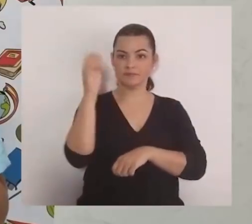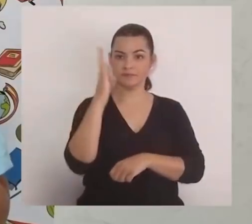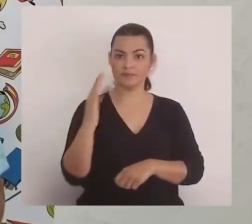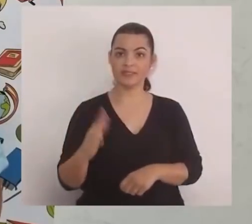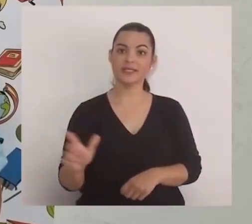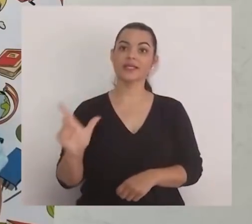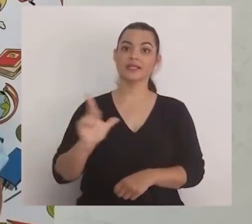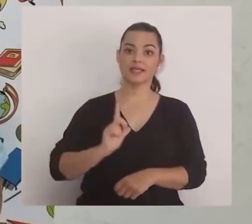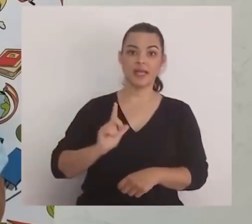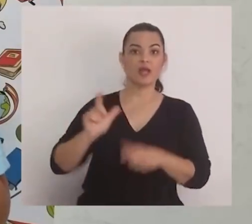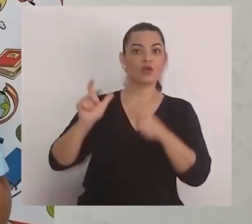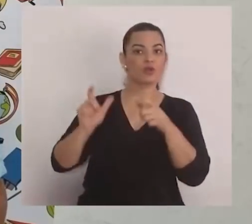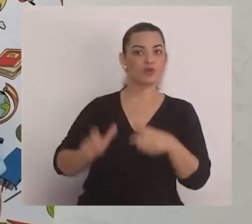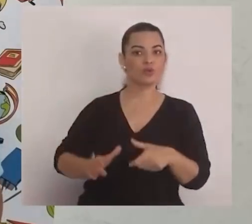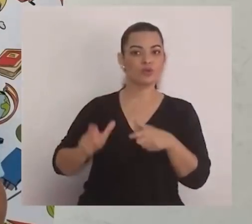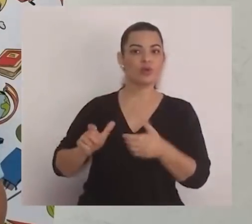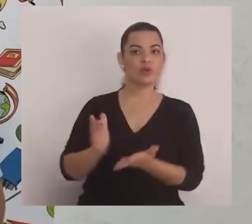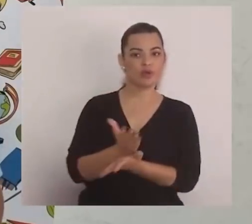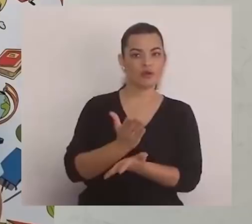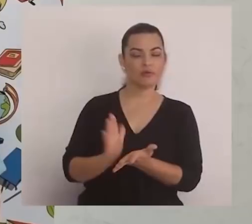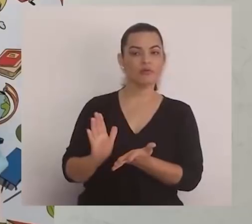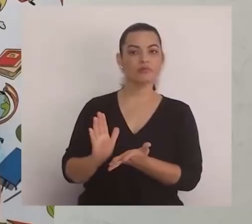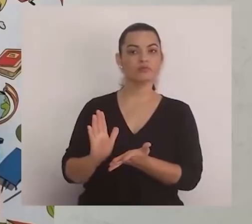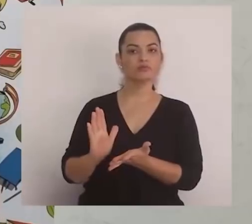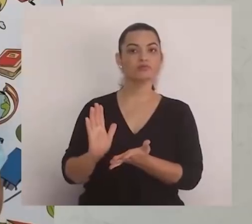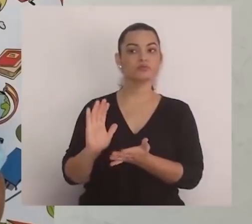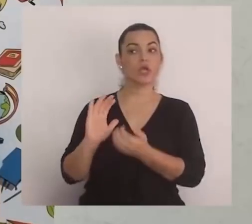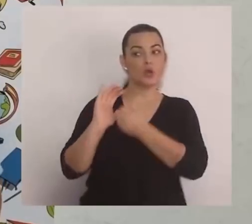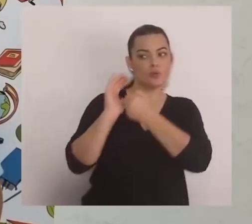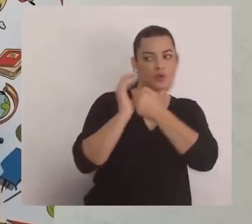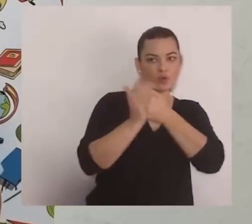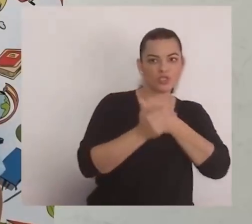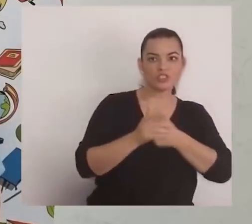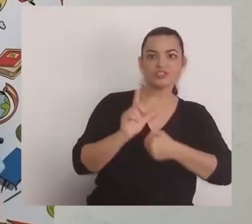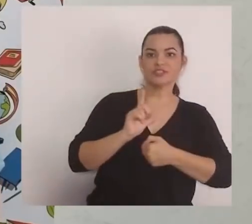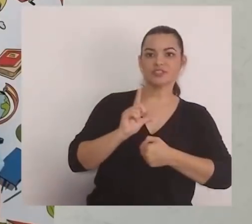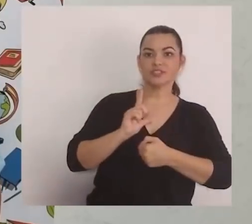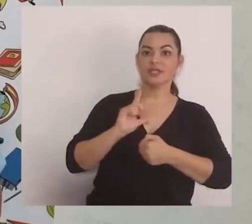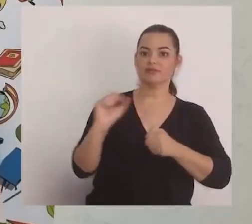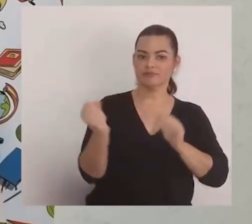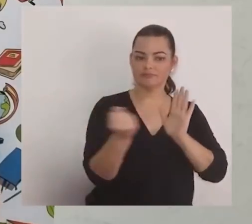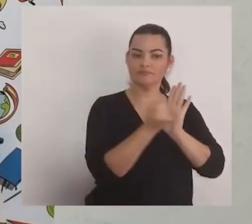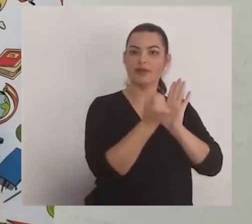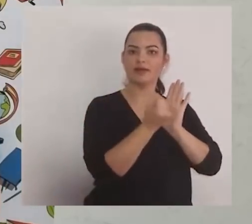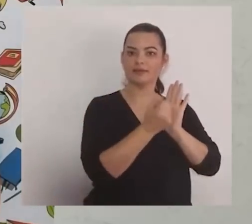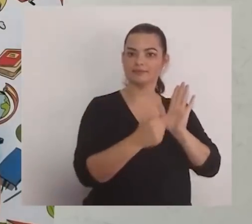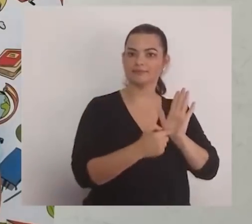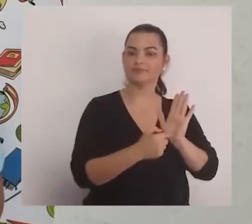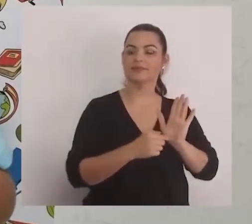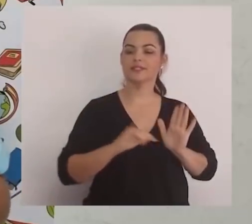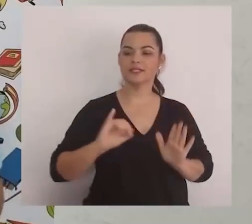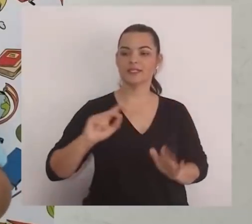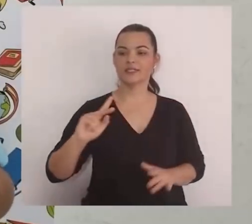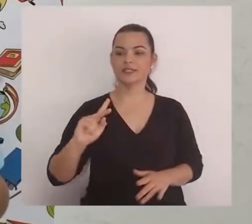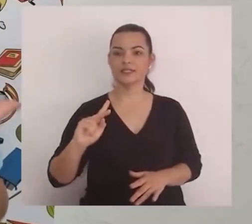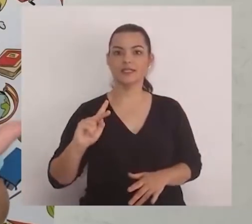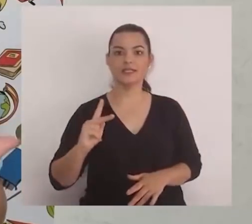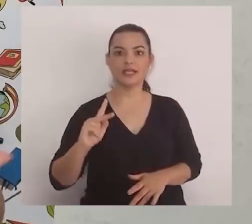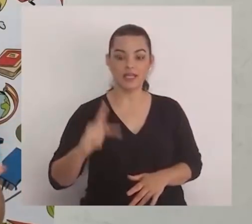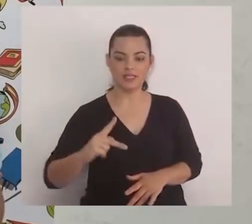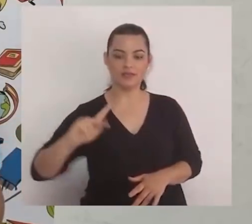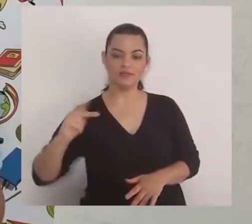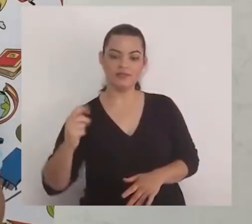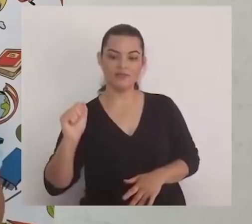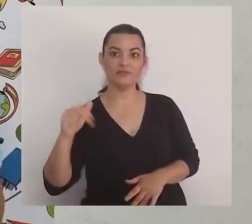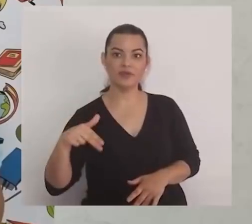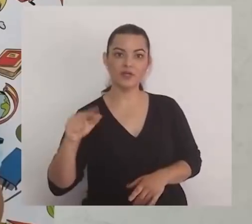mesmo. Existem muitos centros históricos que são preservados pela representatividade que eles